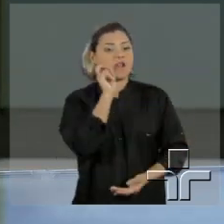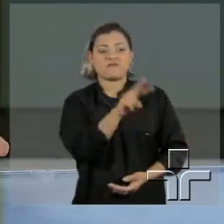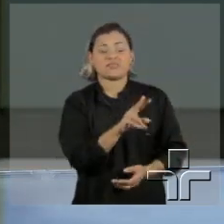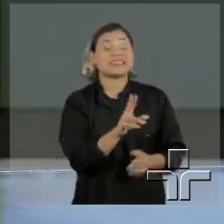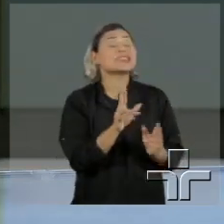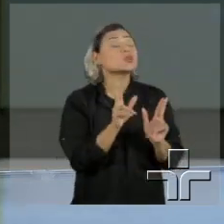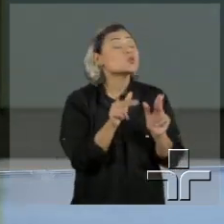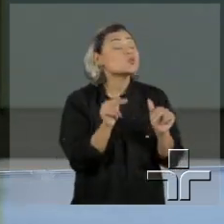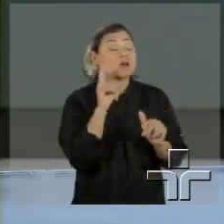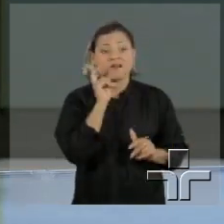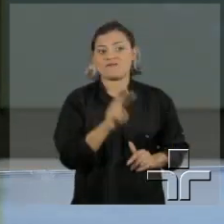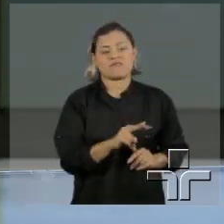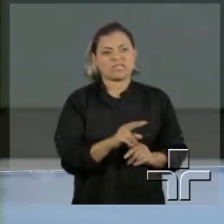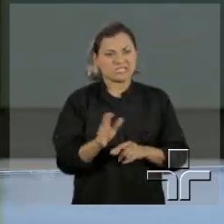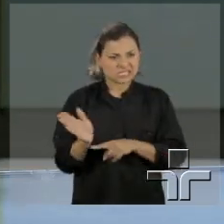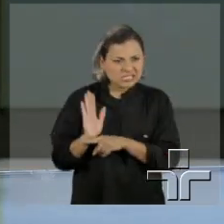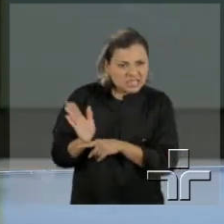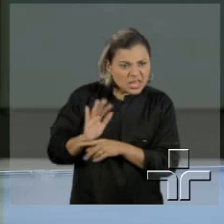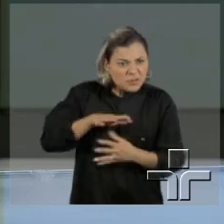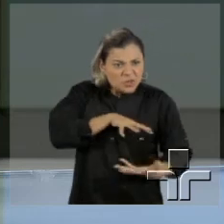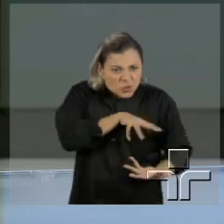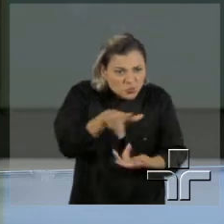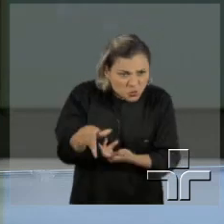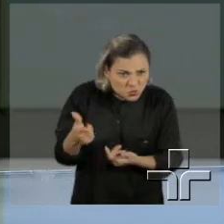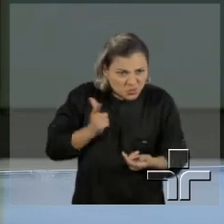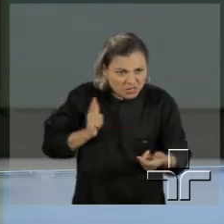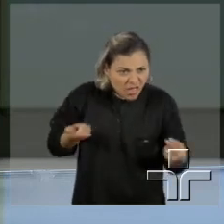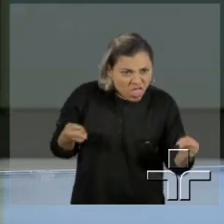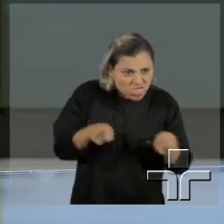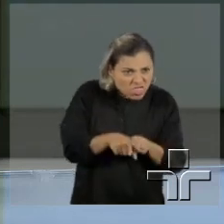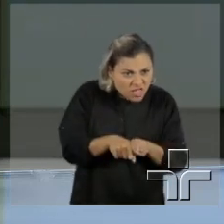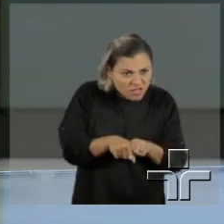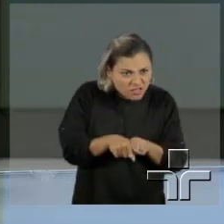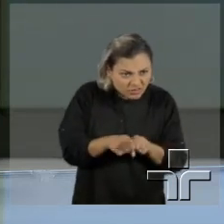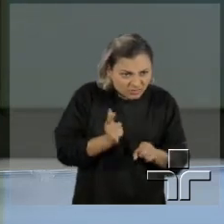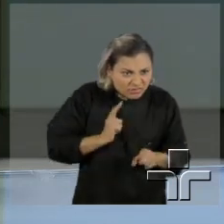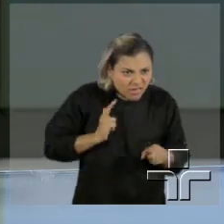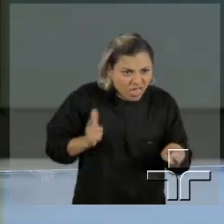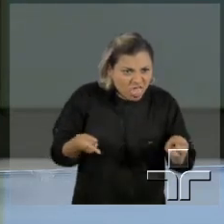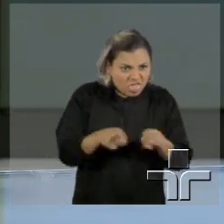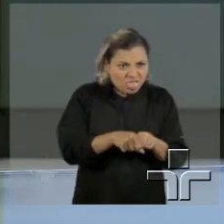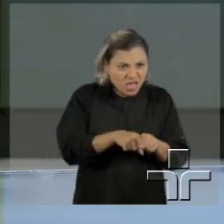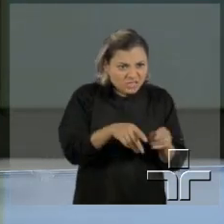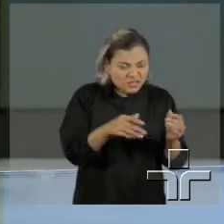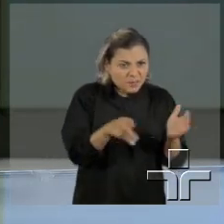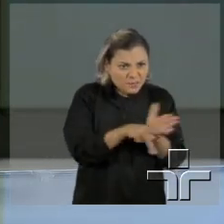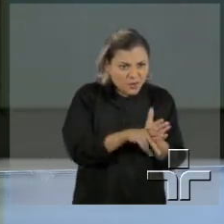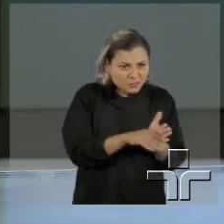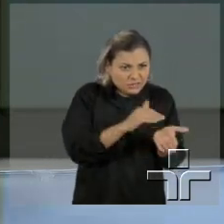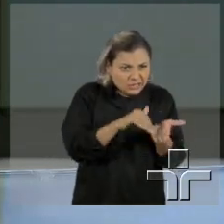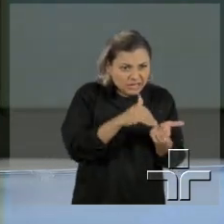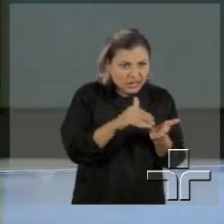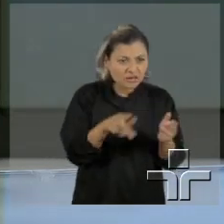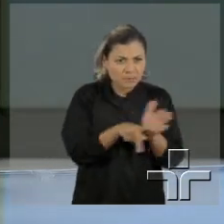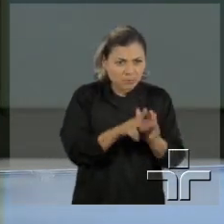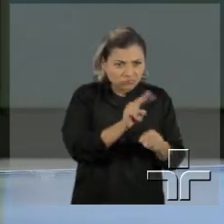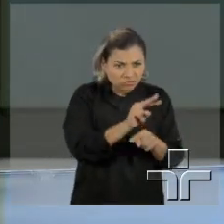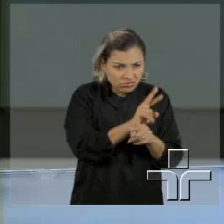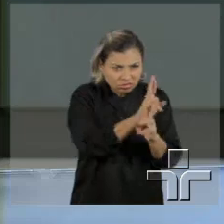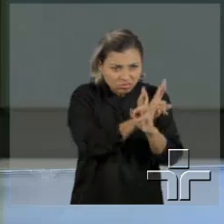lugar que se produz cinema no mundo ocidental e parte do mundo oriental, né, no Japão,